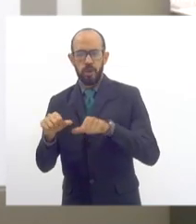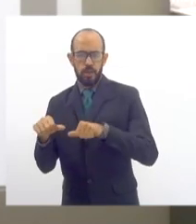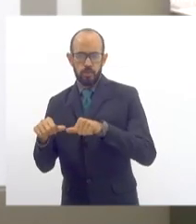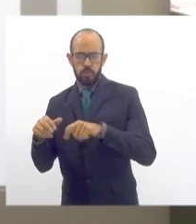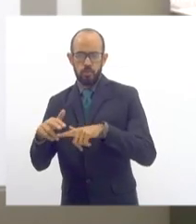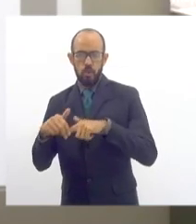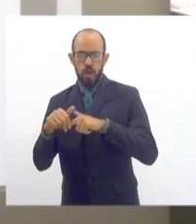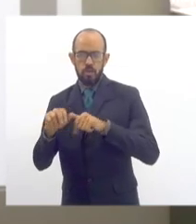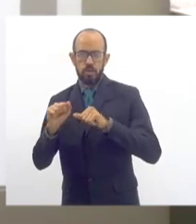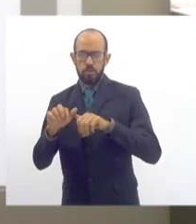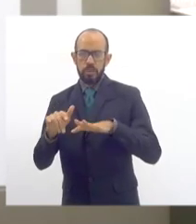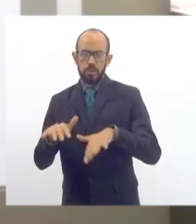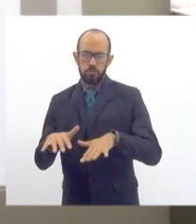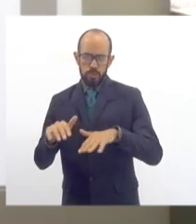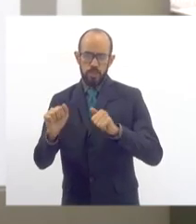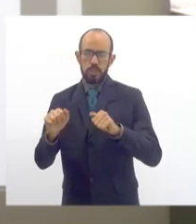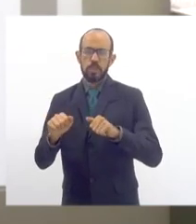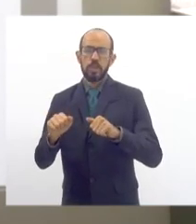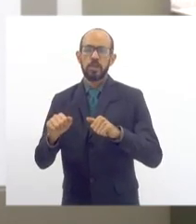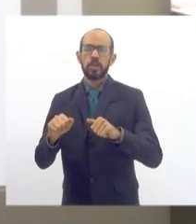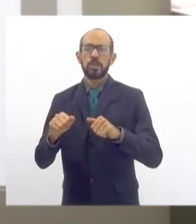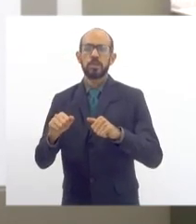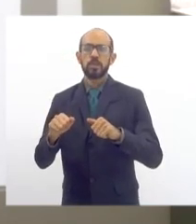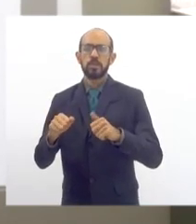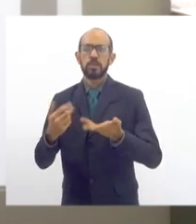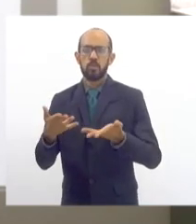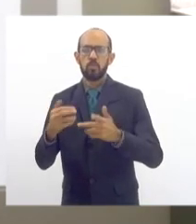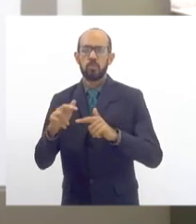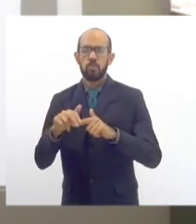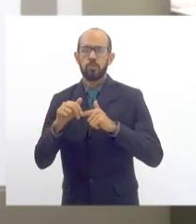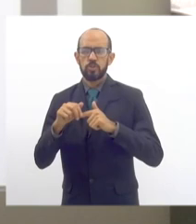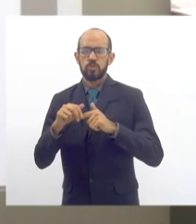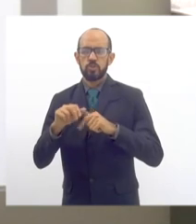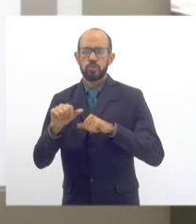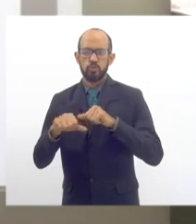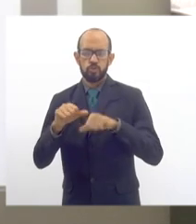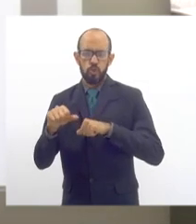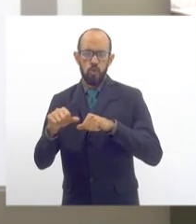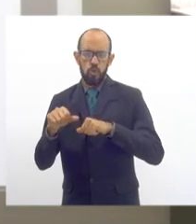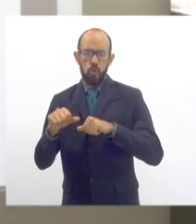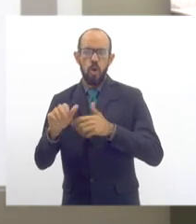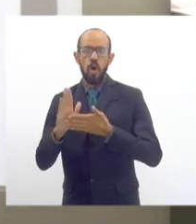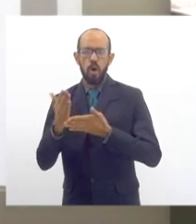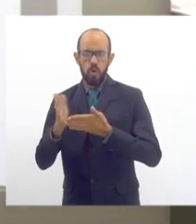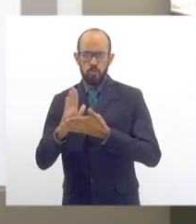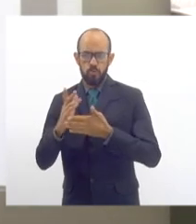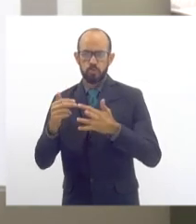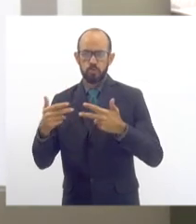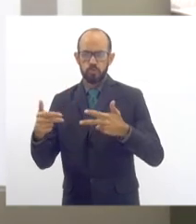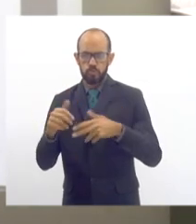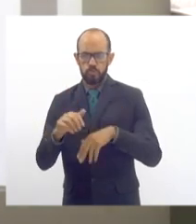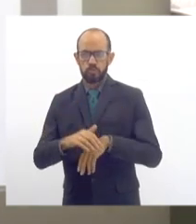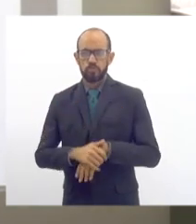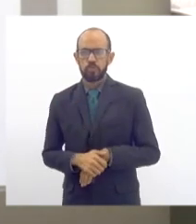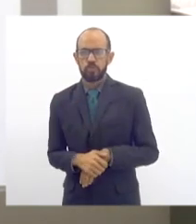pandemia impactou diretamente, e isso fez com que a gente precisasse trocar algumas vezes. Pode passar para mim, por favor?